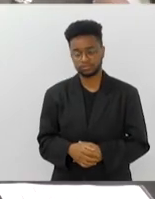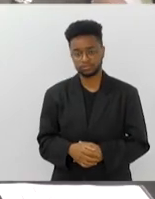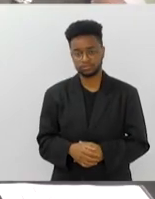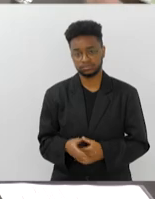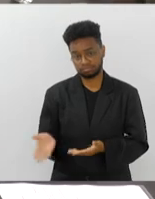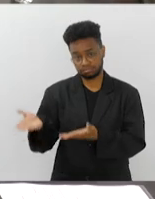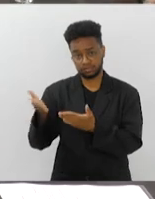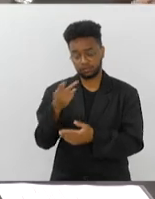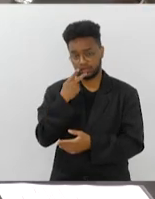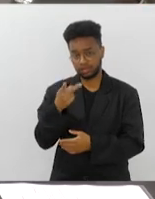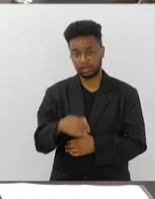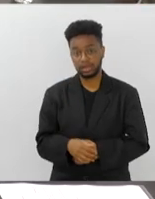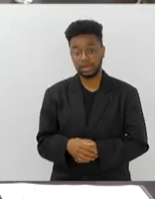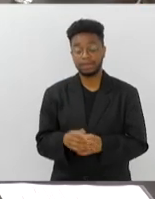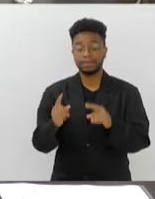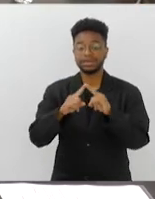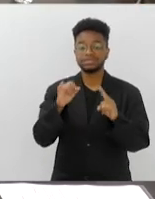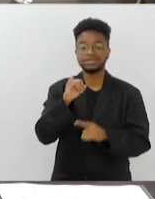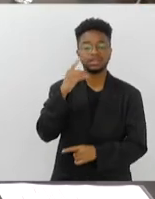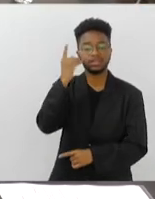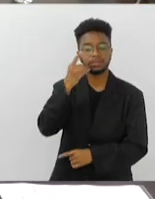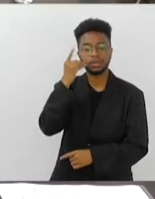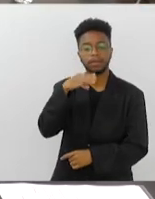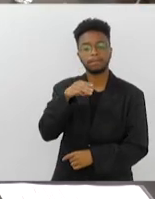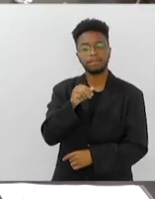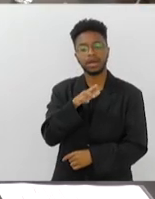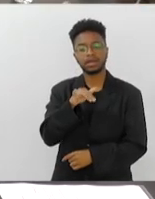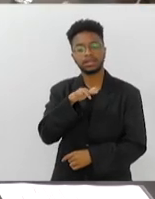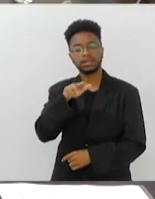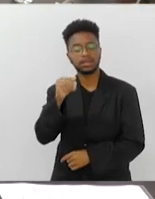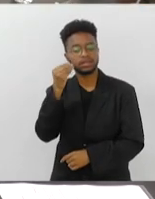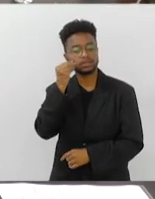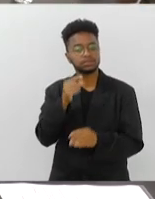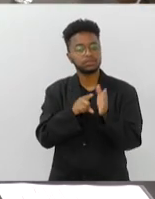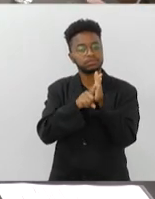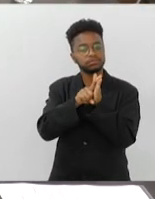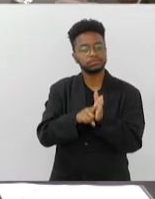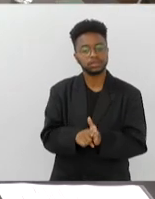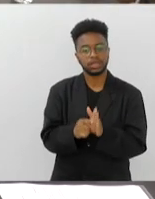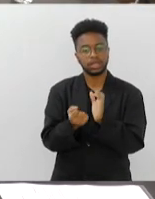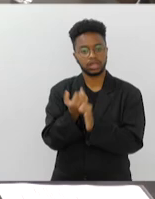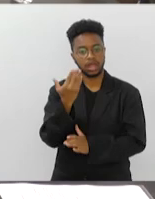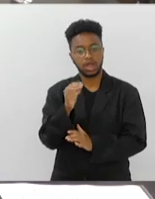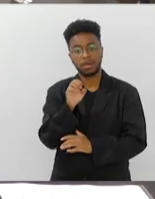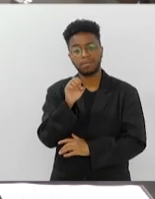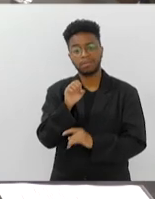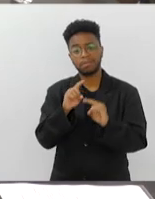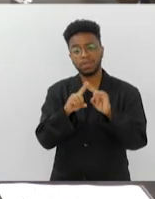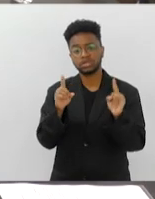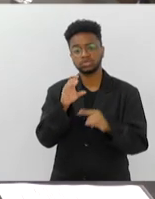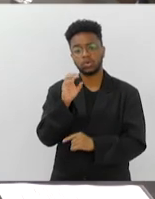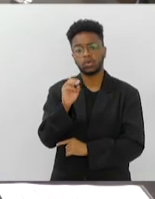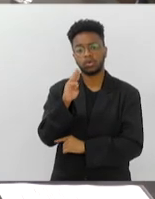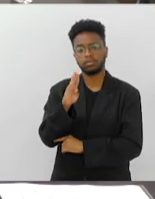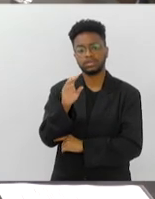seria diferente se a deputada Marina quisesse fazer um censo da educação no campo? Um observatório já